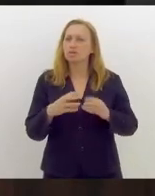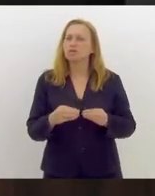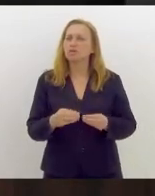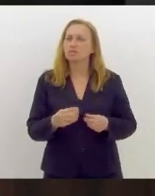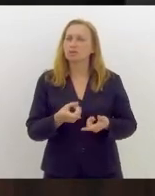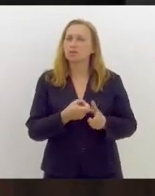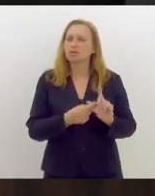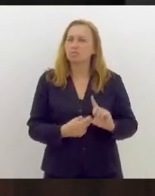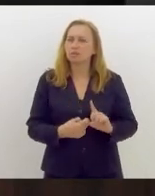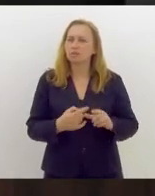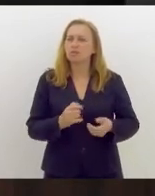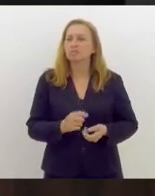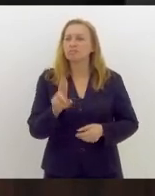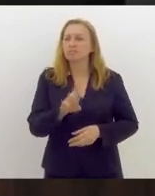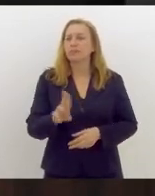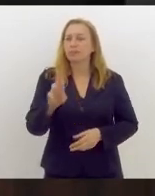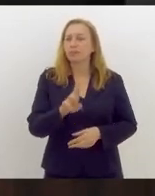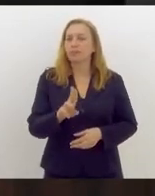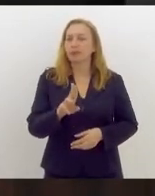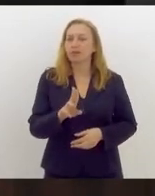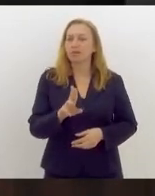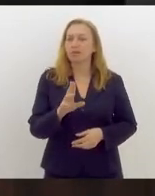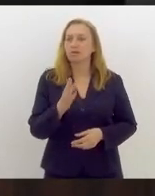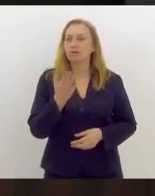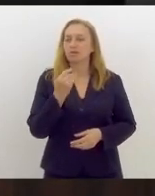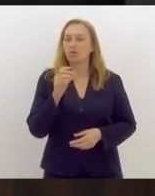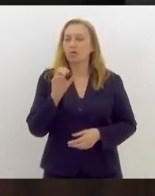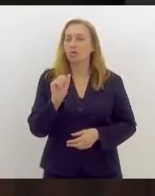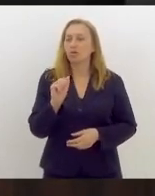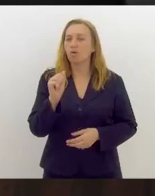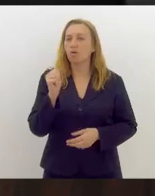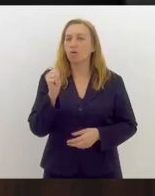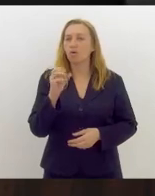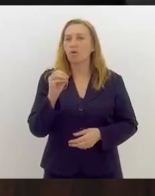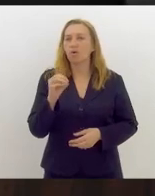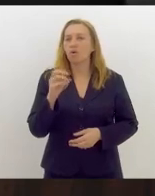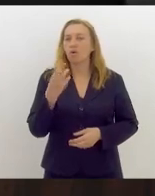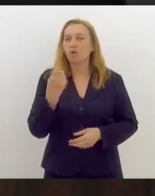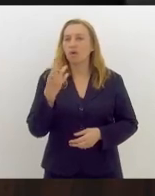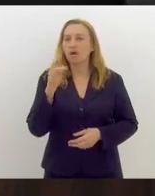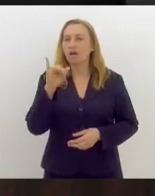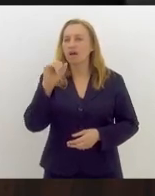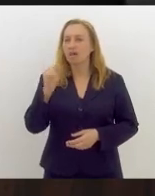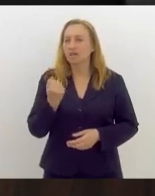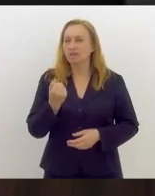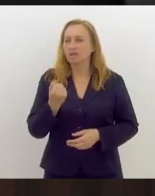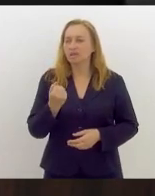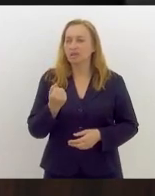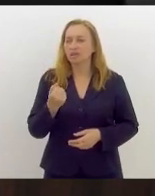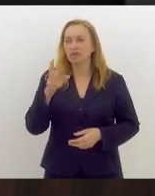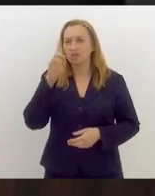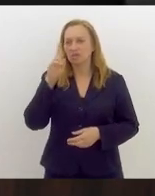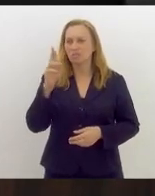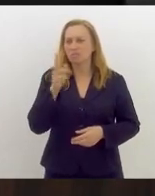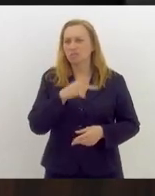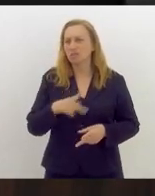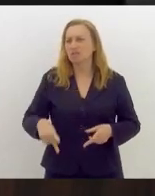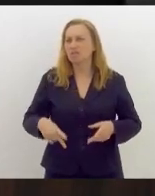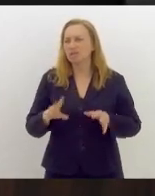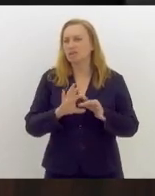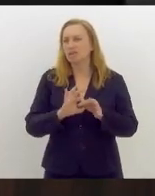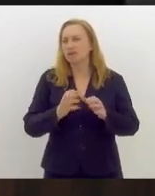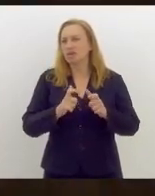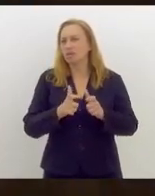em suas dependências utilizando os resíduos orgânicos surpreendente é aqui tá ampliando demais talvez